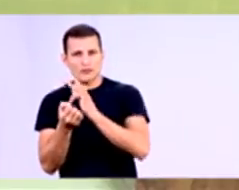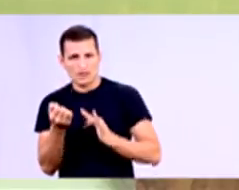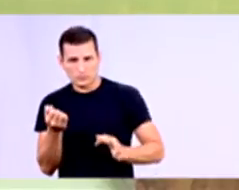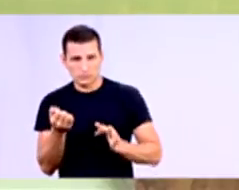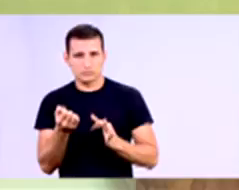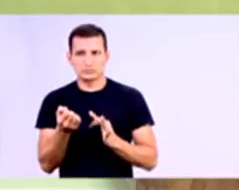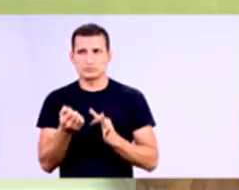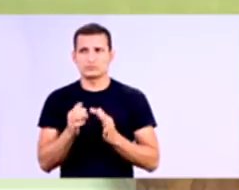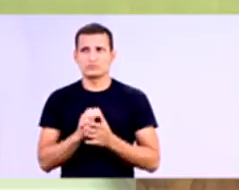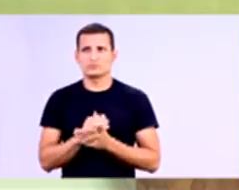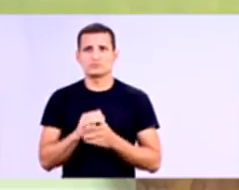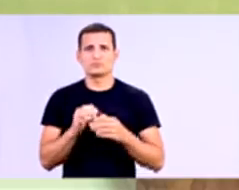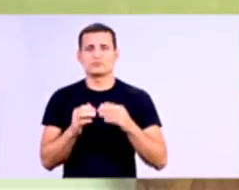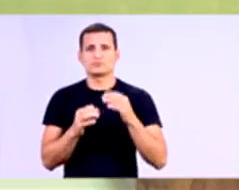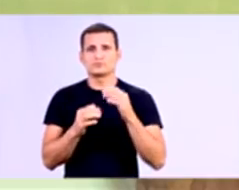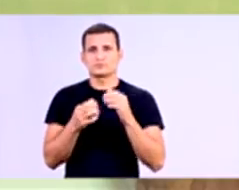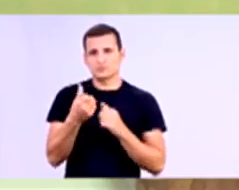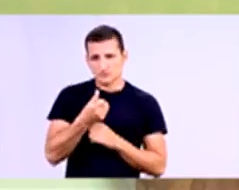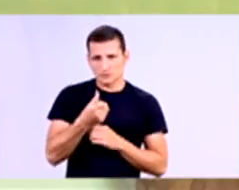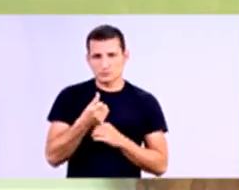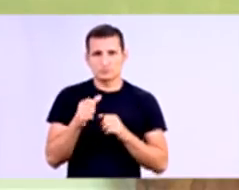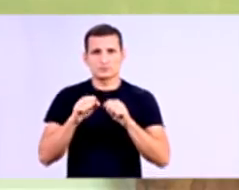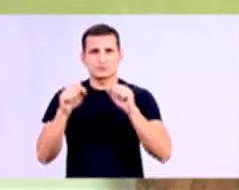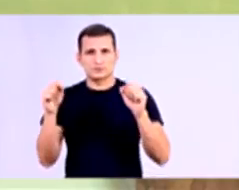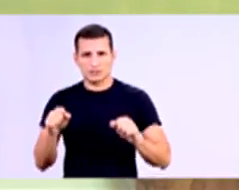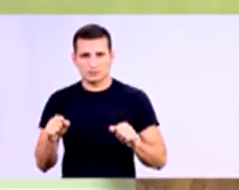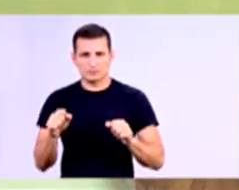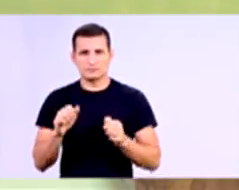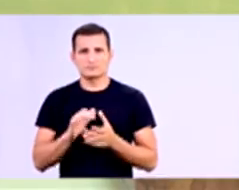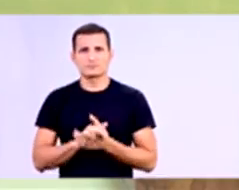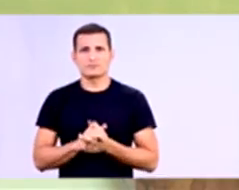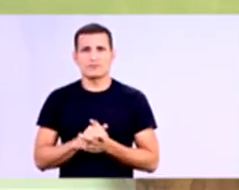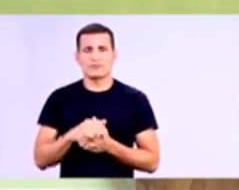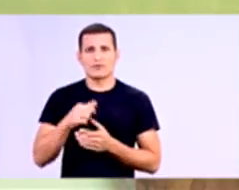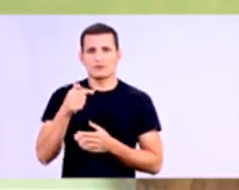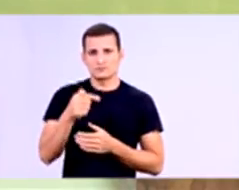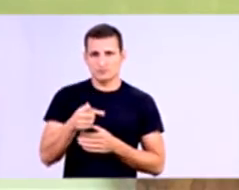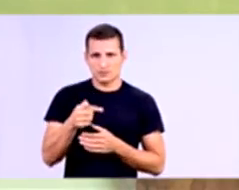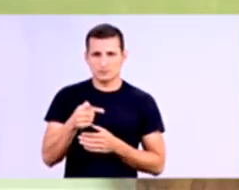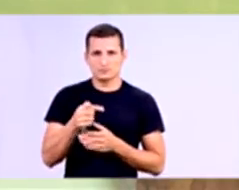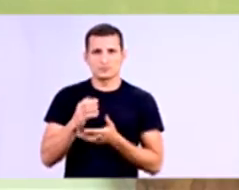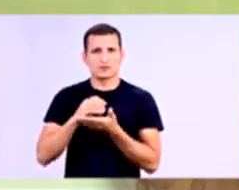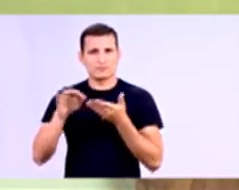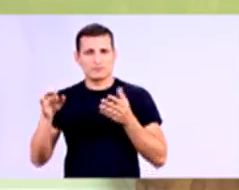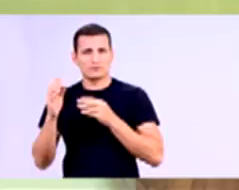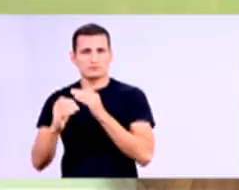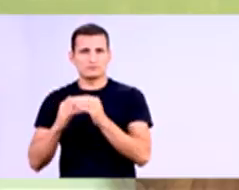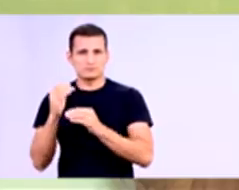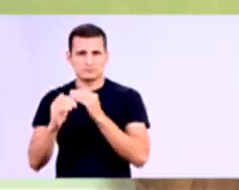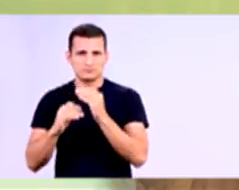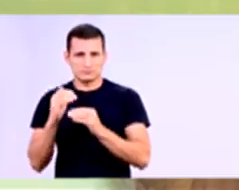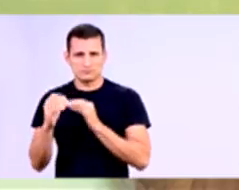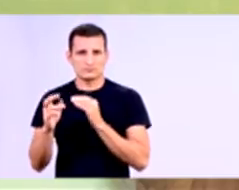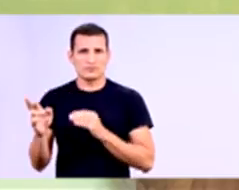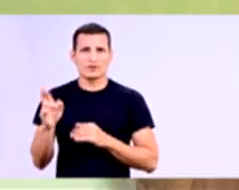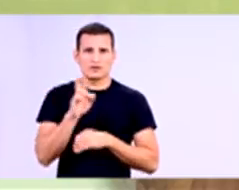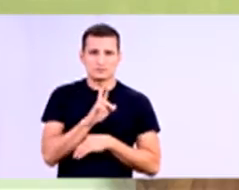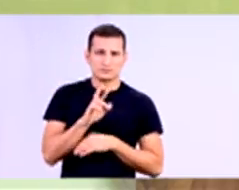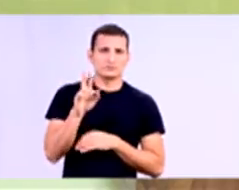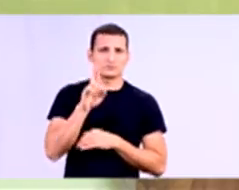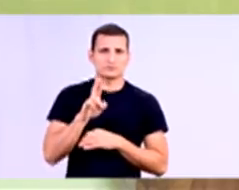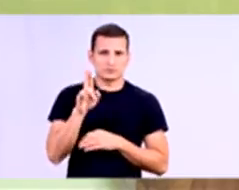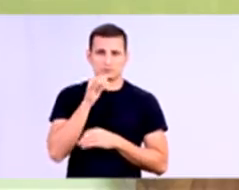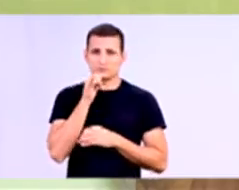6. Sistema de área de envio. 7. Envio ao banco de dados e resposta ao usuário,